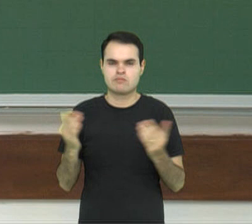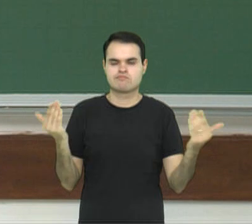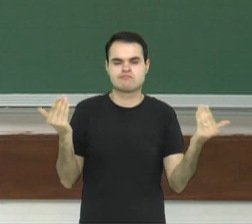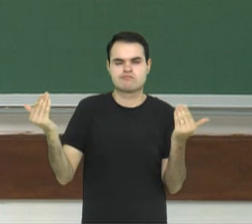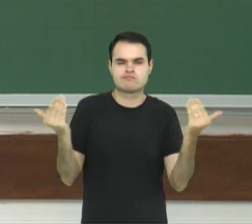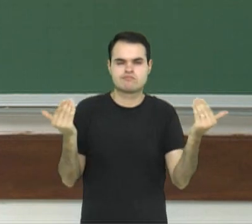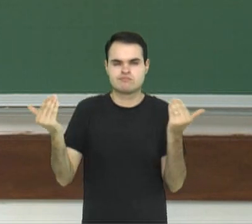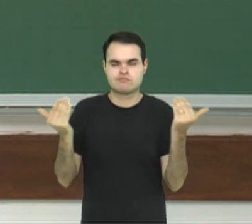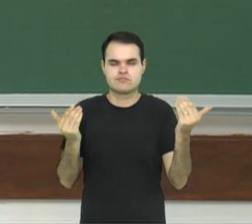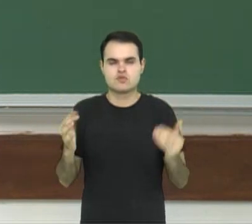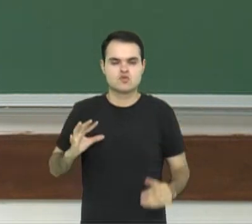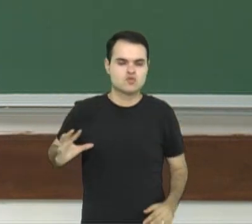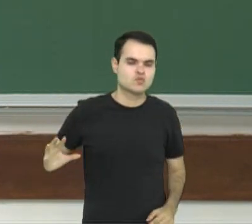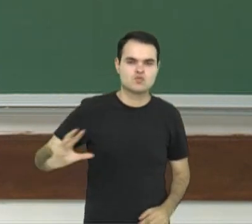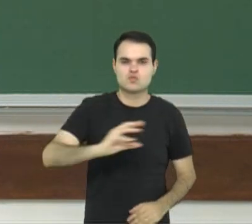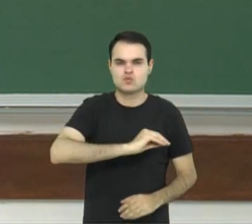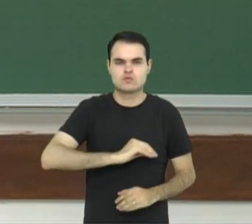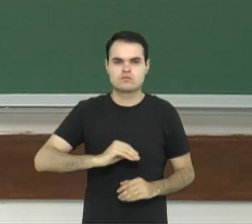forma bem